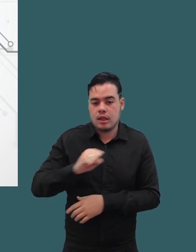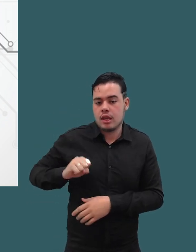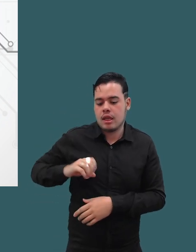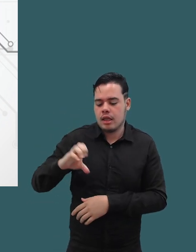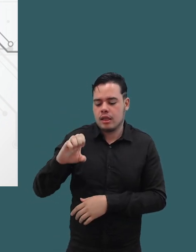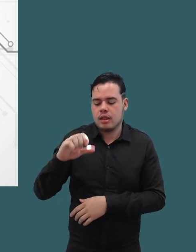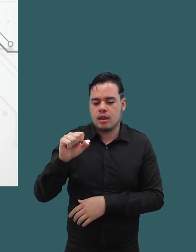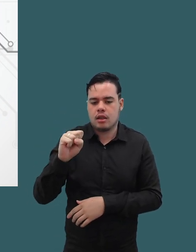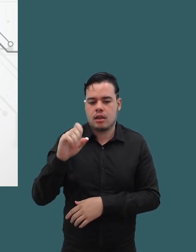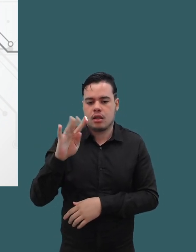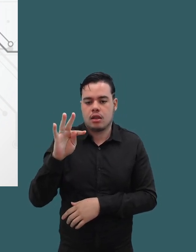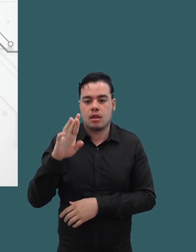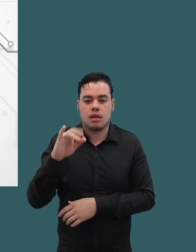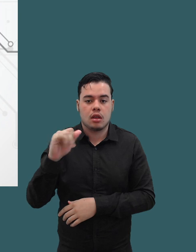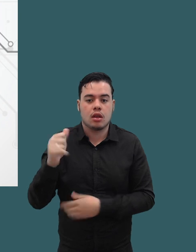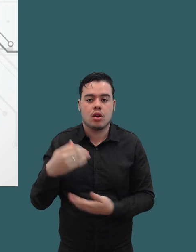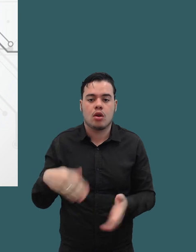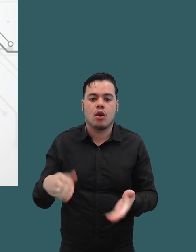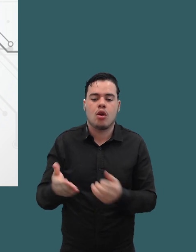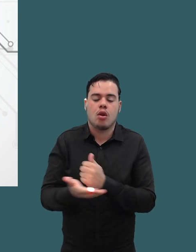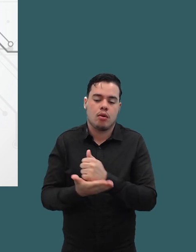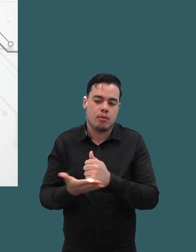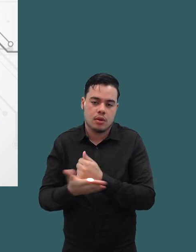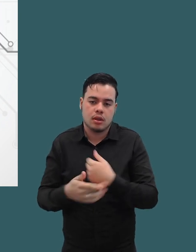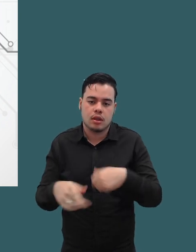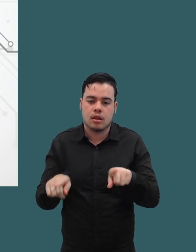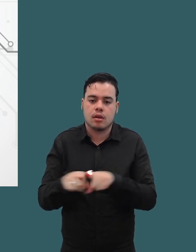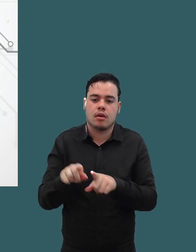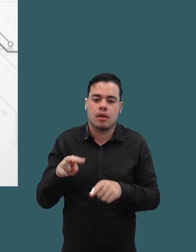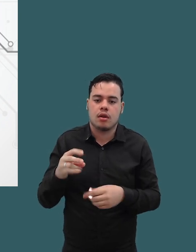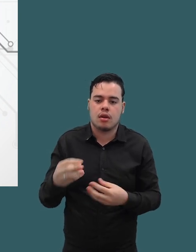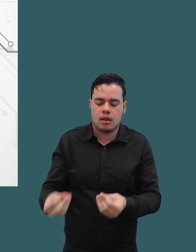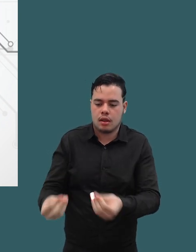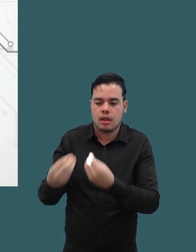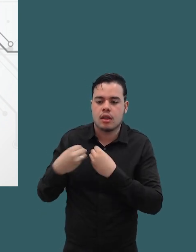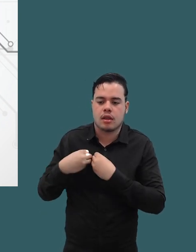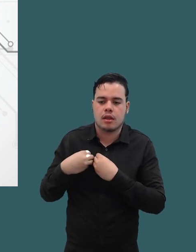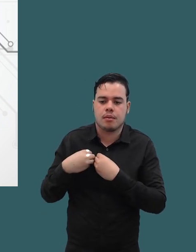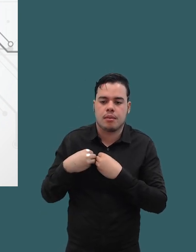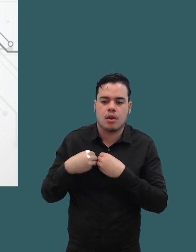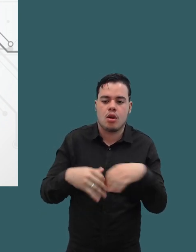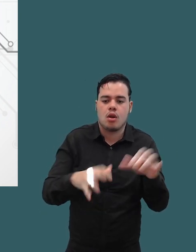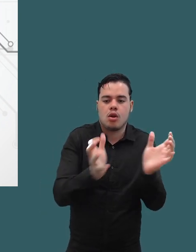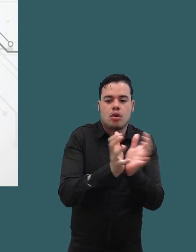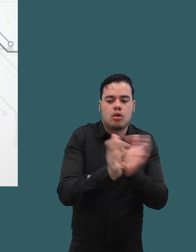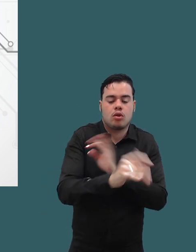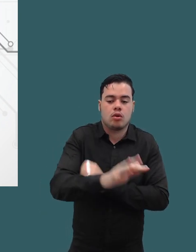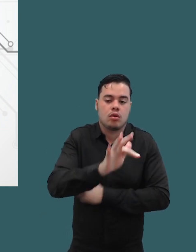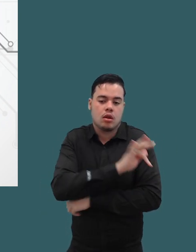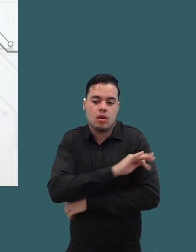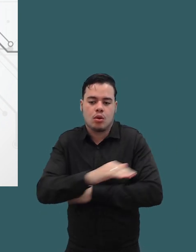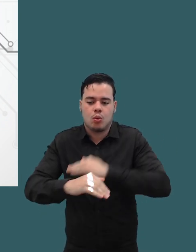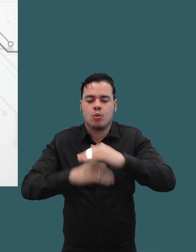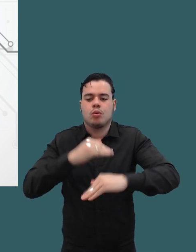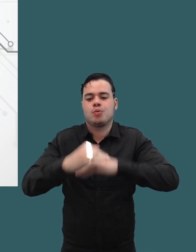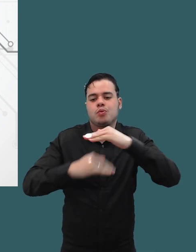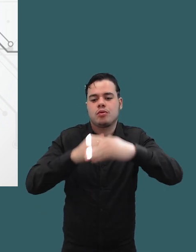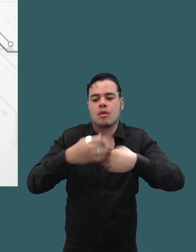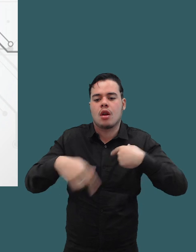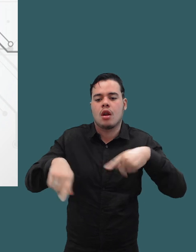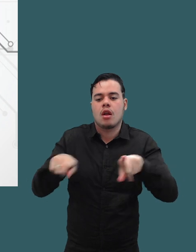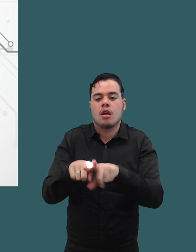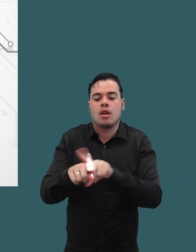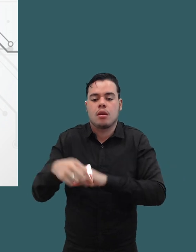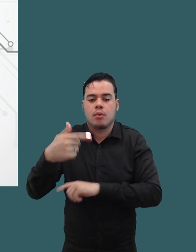a secretária de Educação Básica, vão se reunir, vão receber o que as equipes técnicas estão produzindo e também os